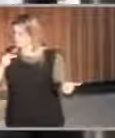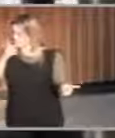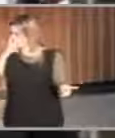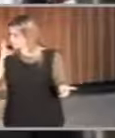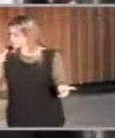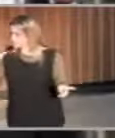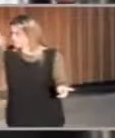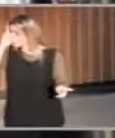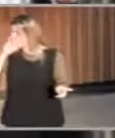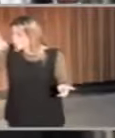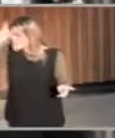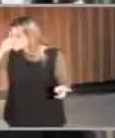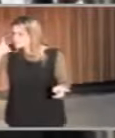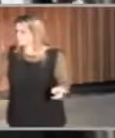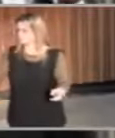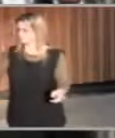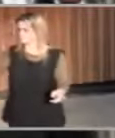domingo é o dia do senhor